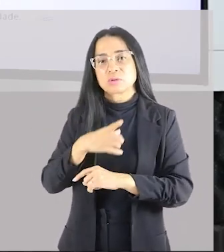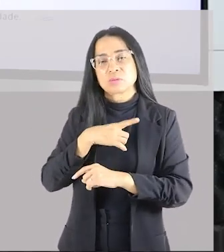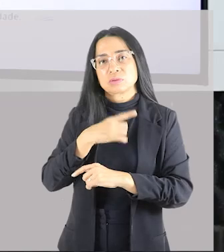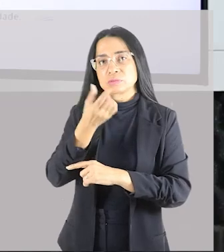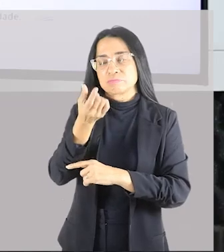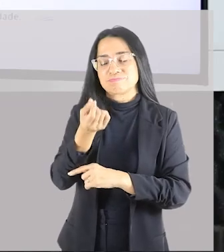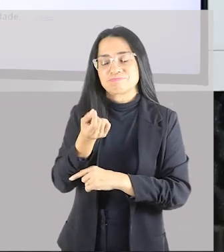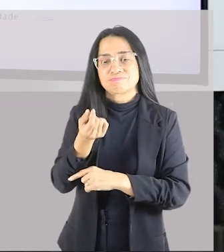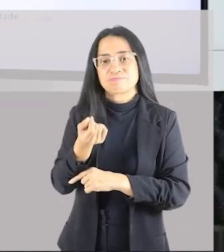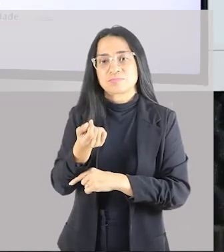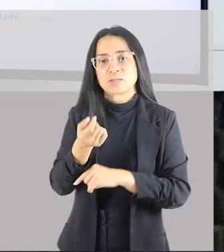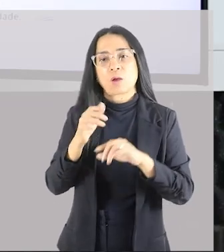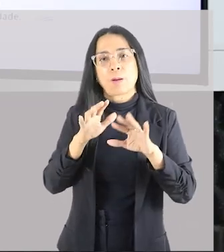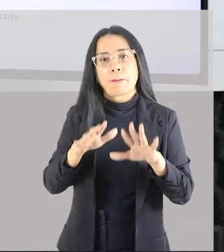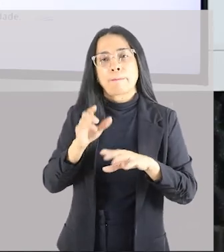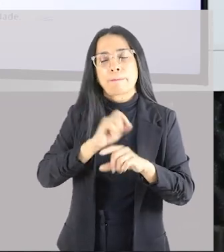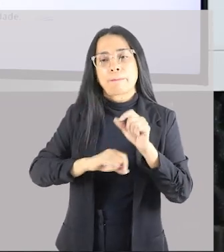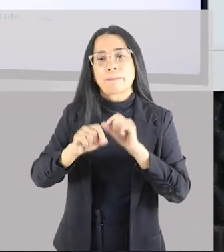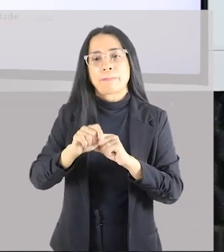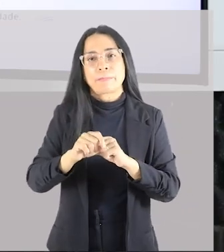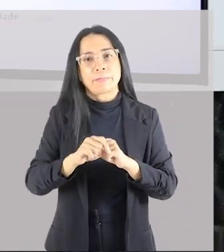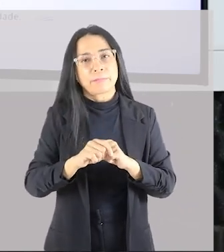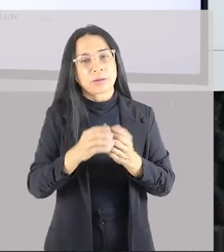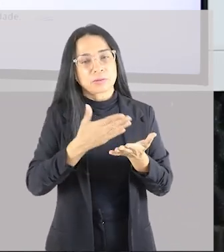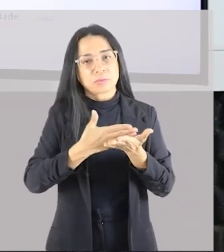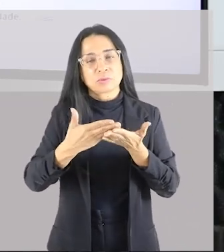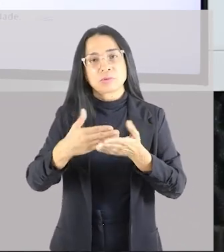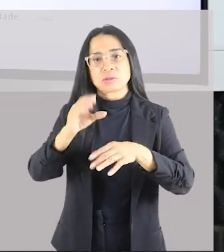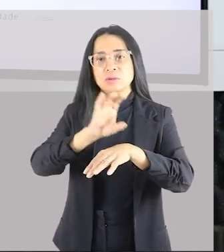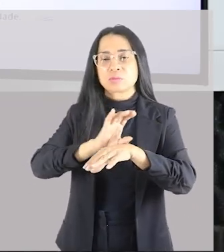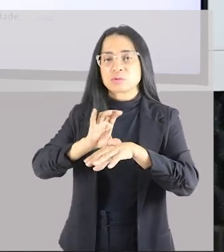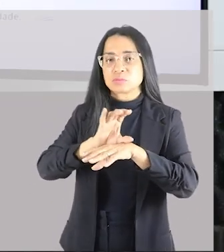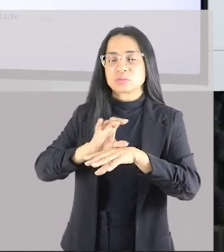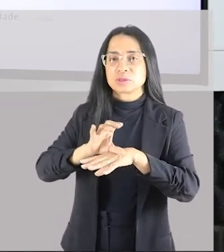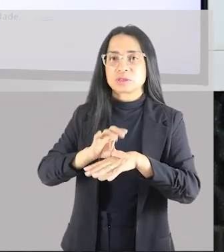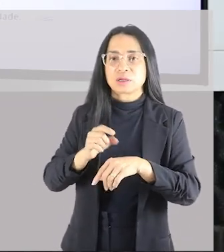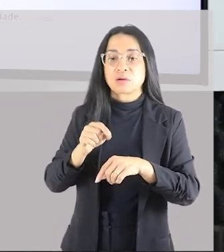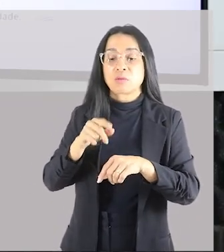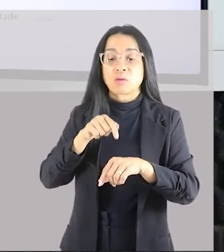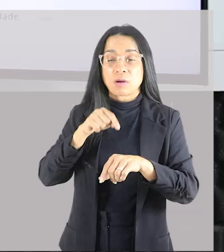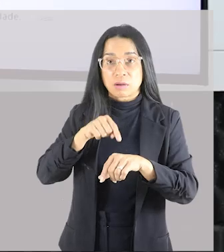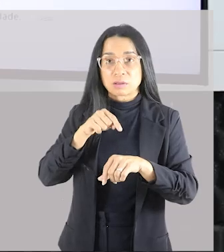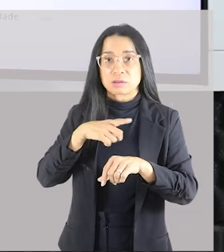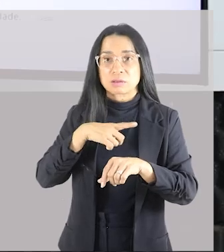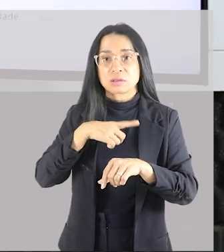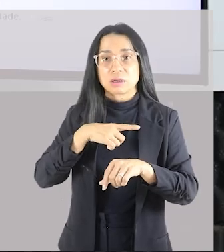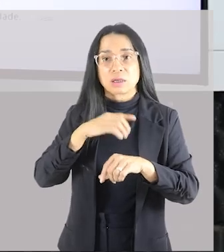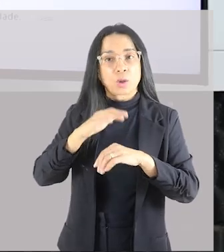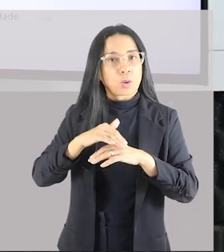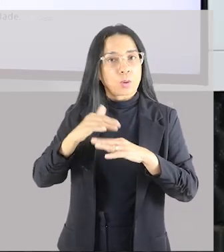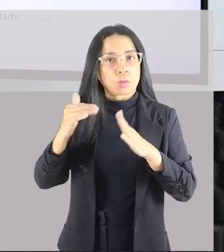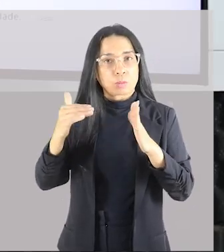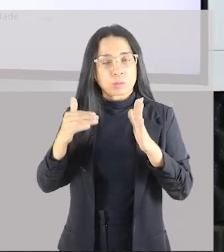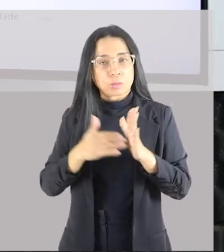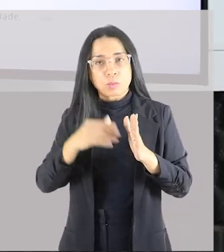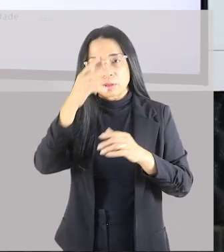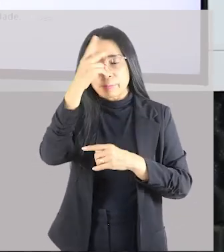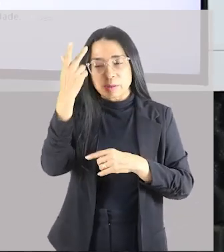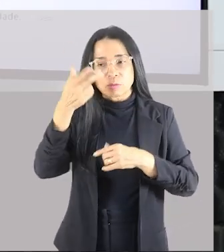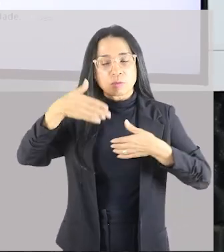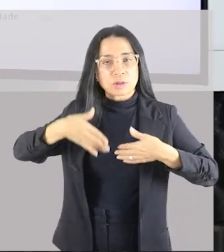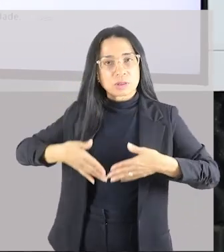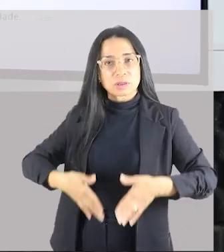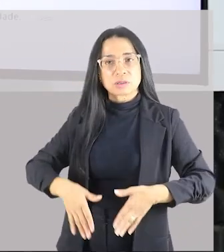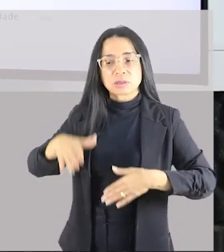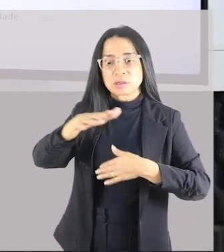dinheiro. Mas a partir da Constituição, a Constituição foi lá e disse, não, agora todo cidadão brasileiro, toda pessoa que nascer no